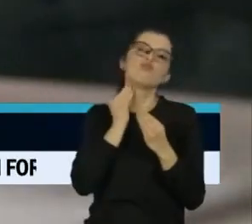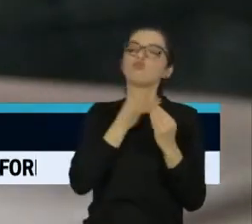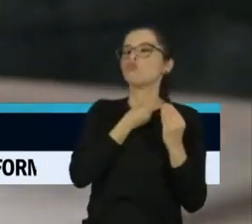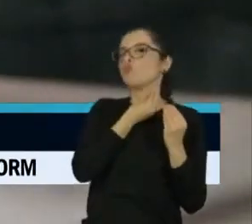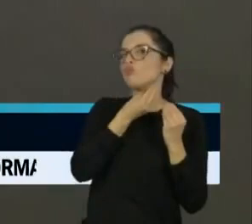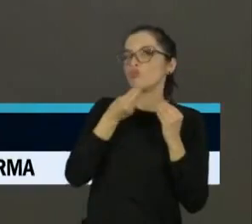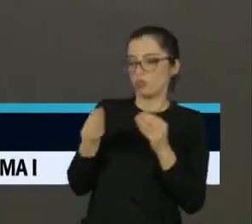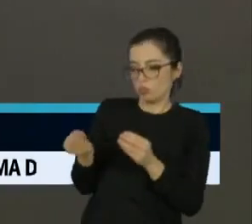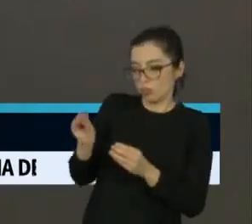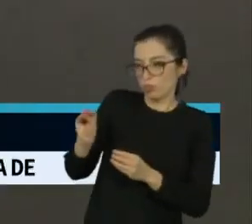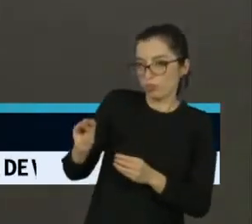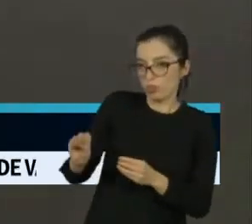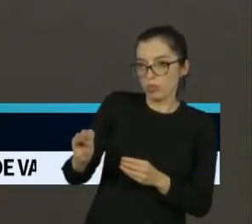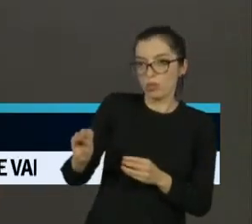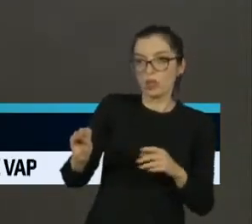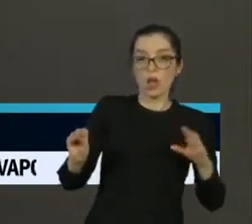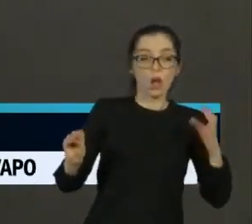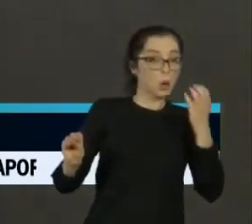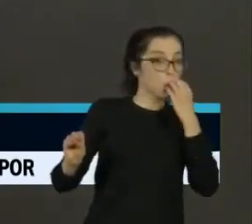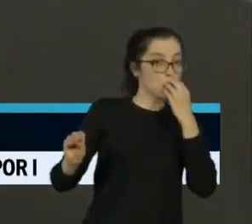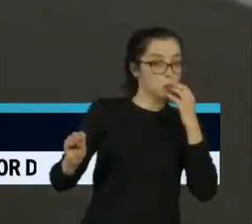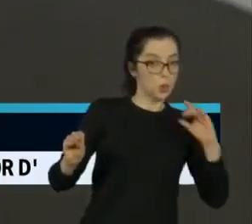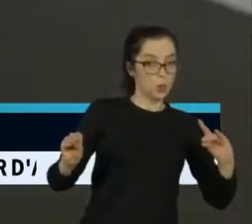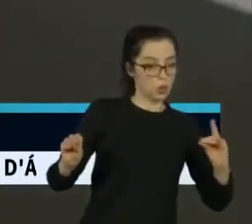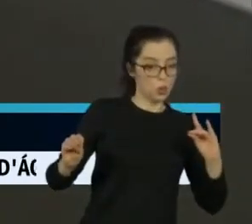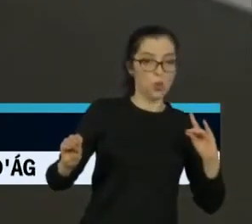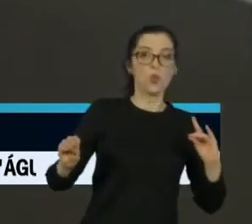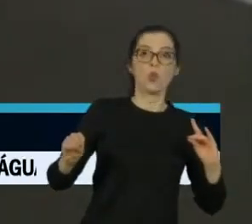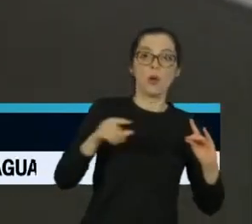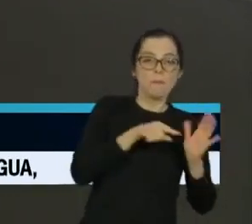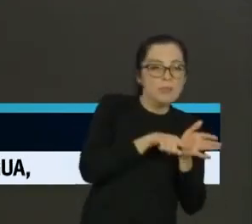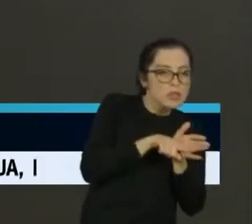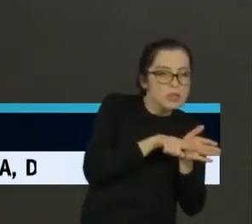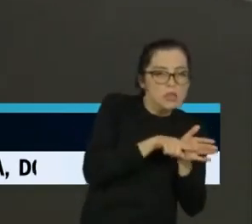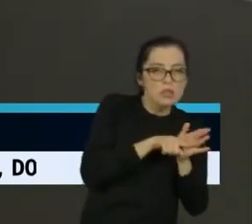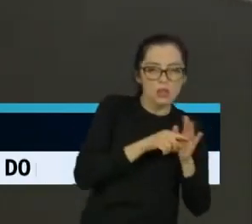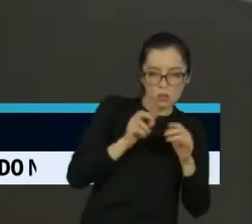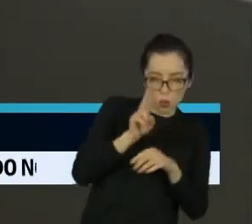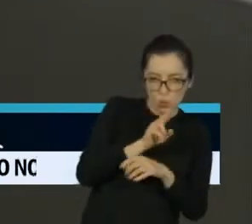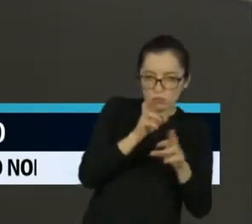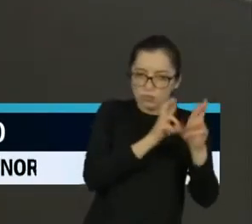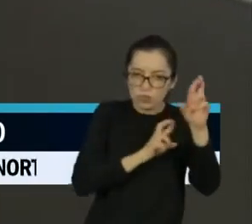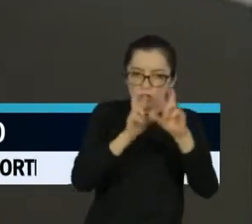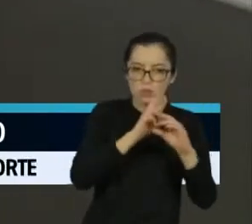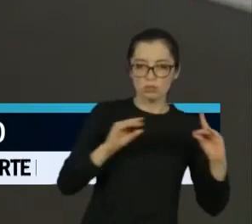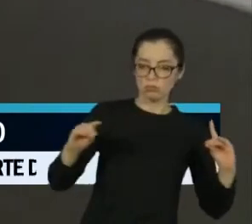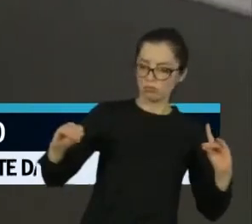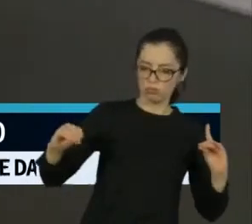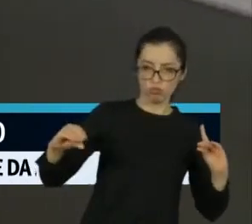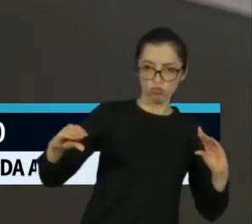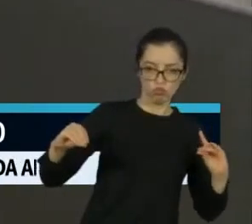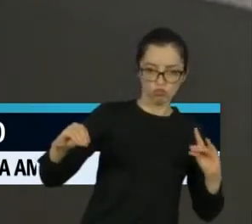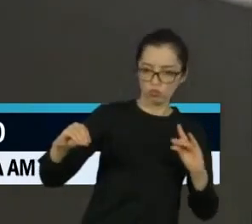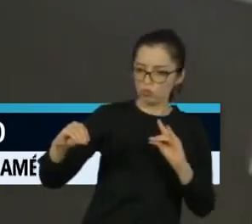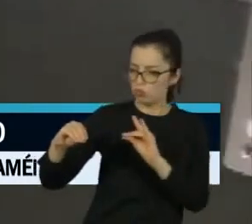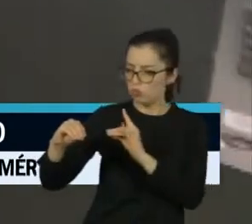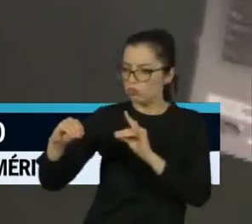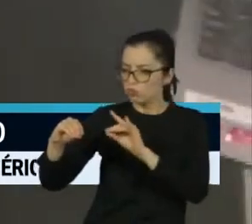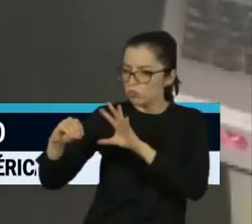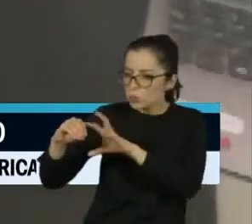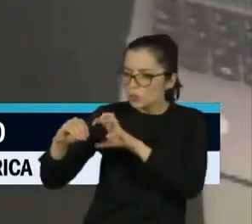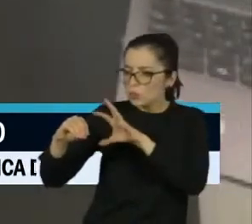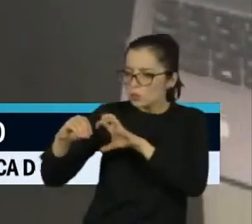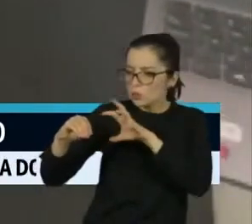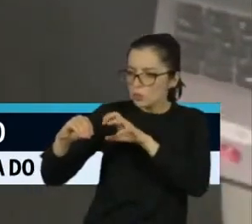No laboratório da Universidade Federal Rural de Pernambuco, o cão fareja as hastes com algodão até